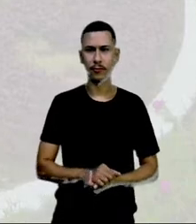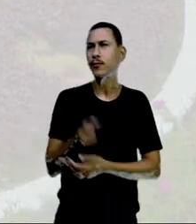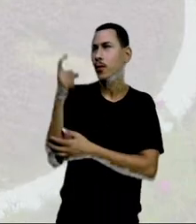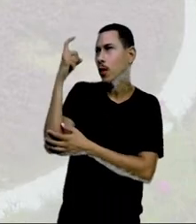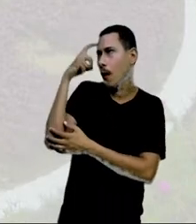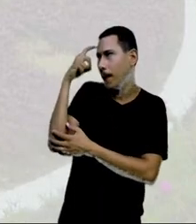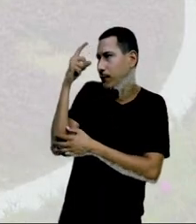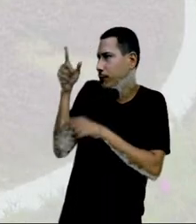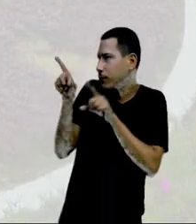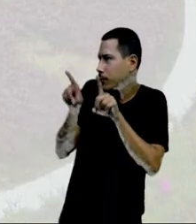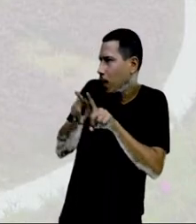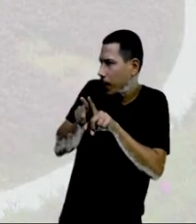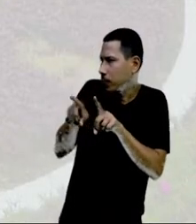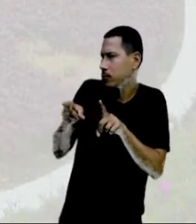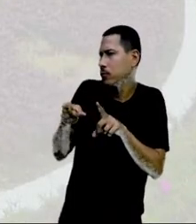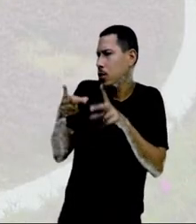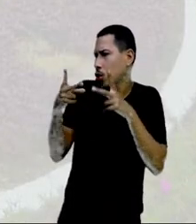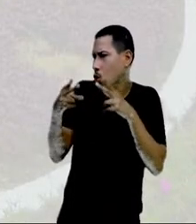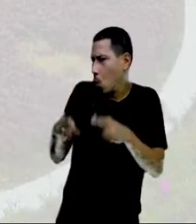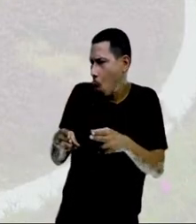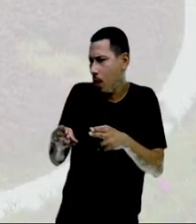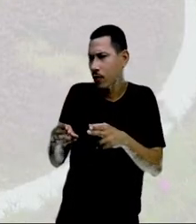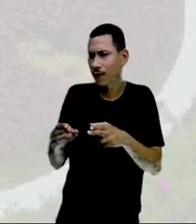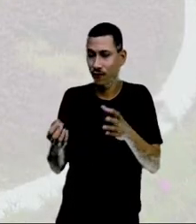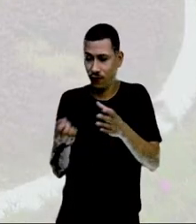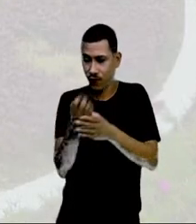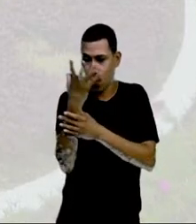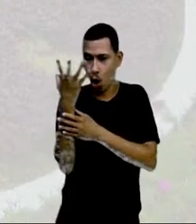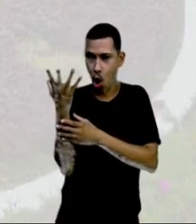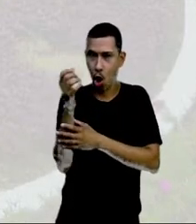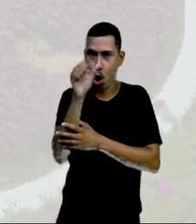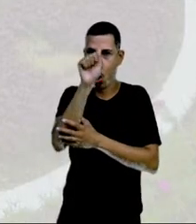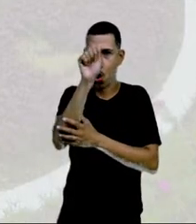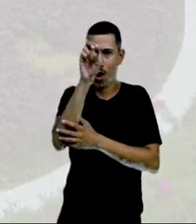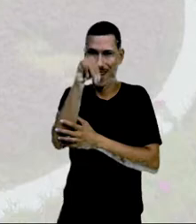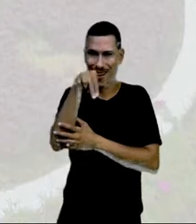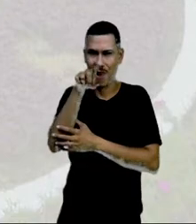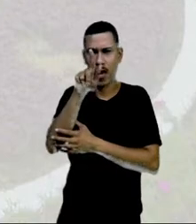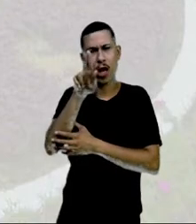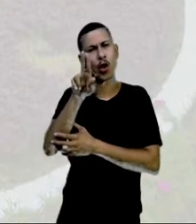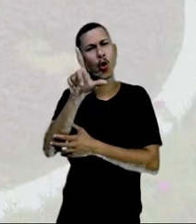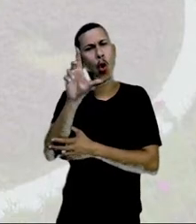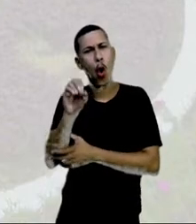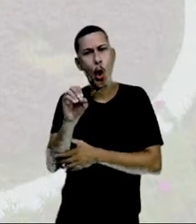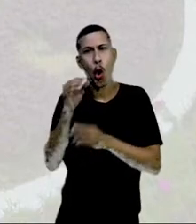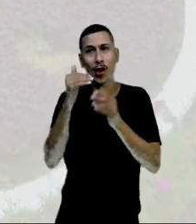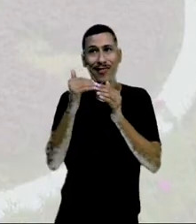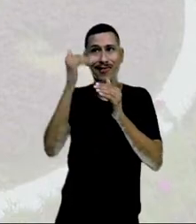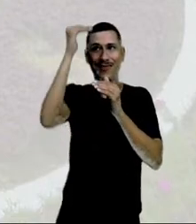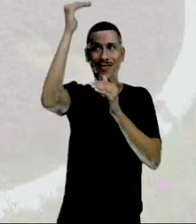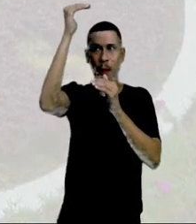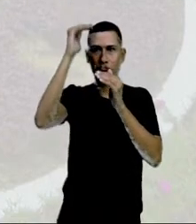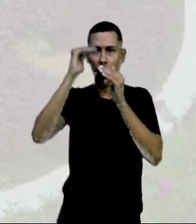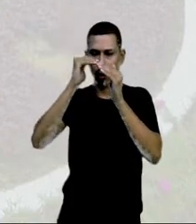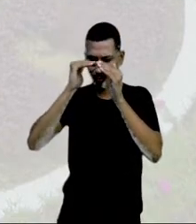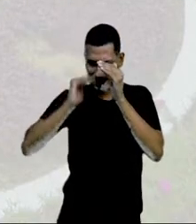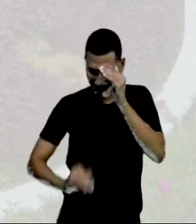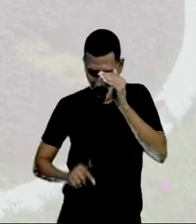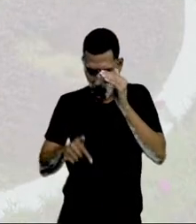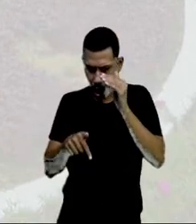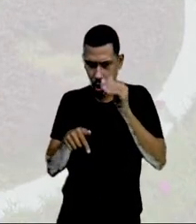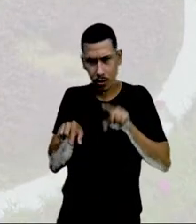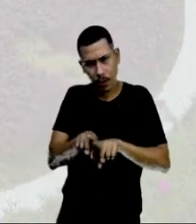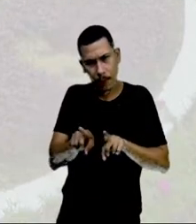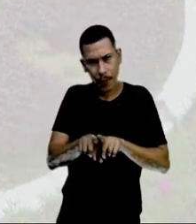também o seguinte, do mesmo jeito que a gente formou esse ângulo aqui em cima, tem o ângulo daqui de baixo, o externo. Se tem 5